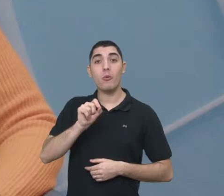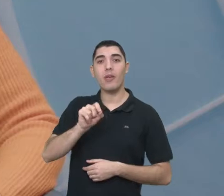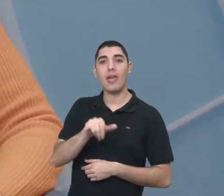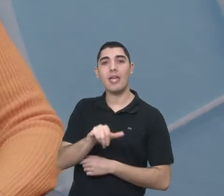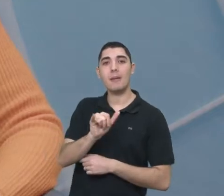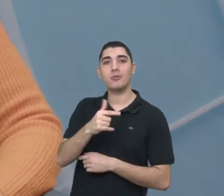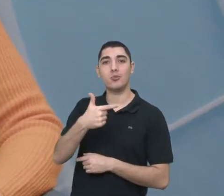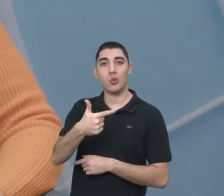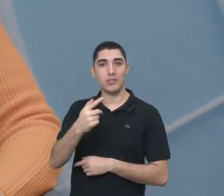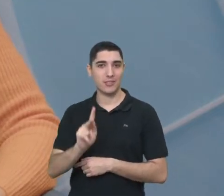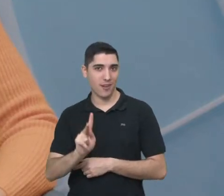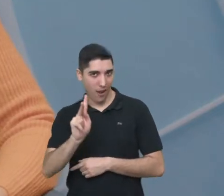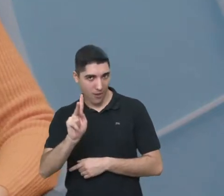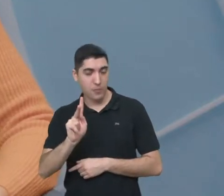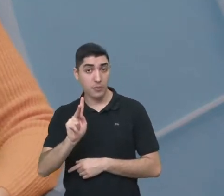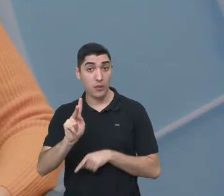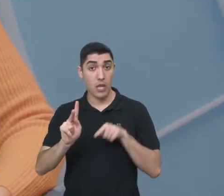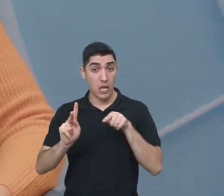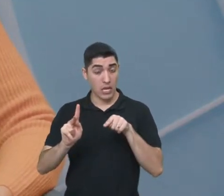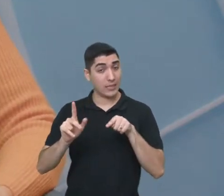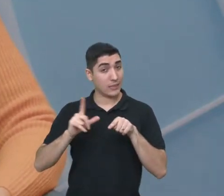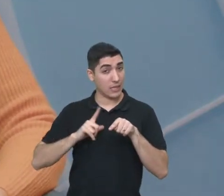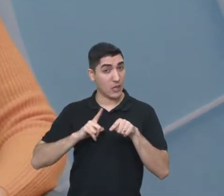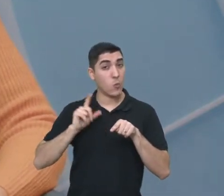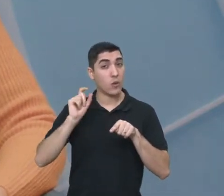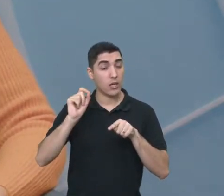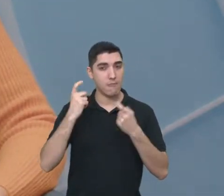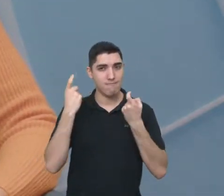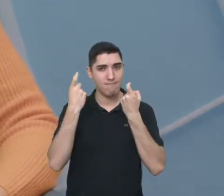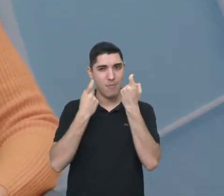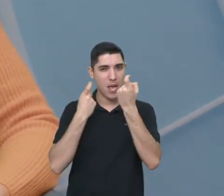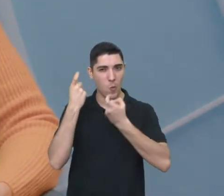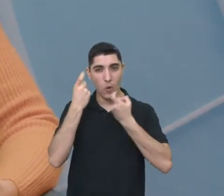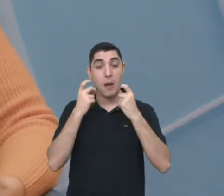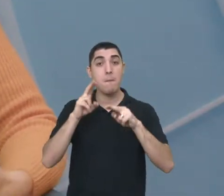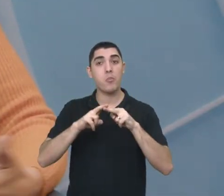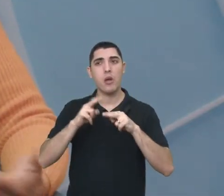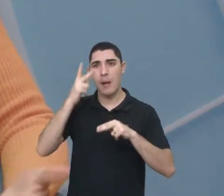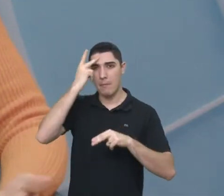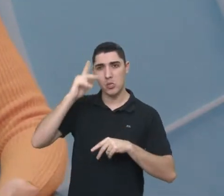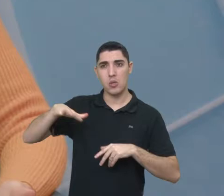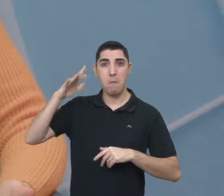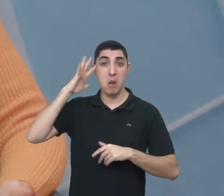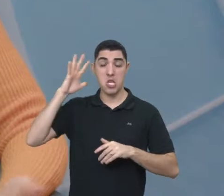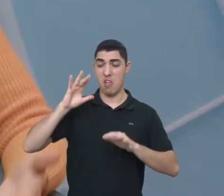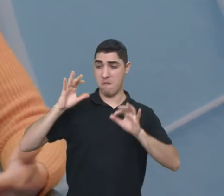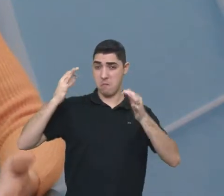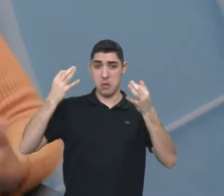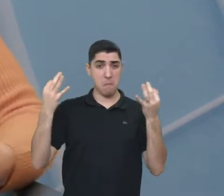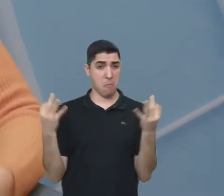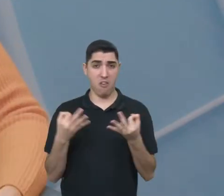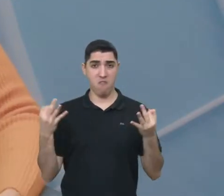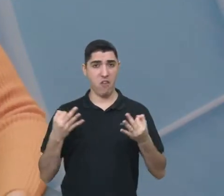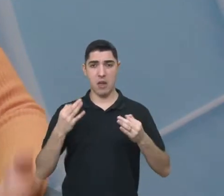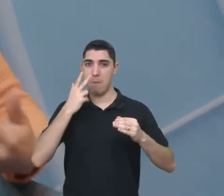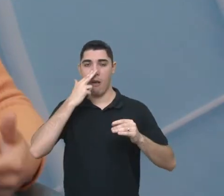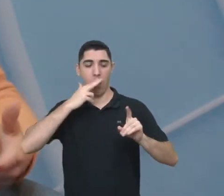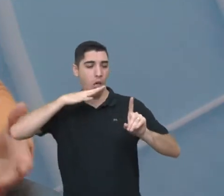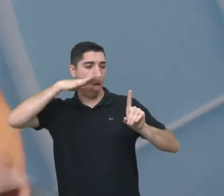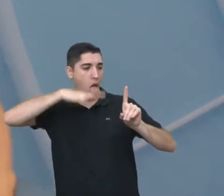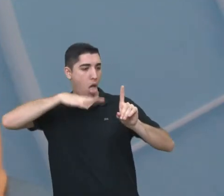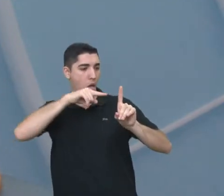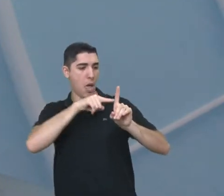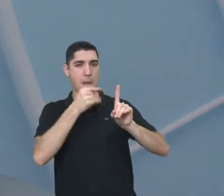Y2K. E já tem causado bastante preocupação em relação ao culto excessivo da magreza, muito comum